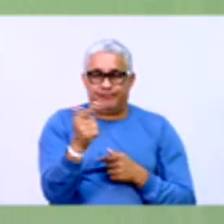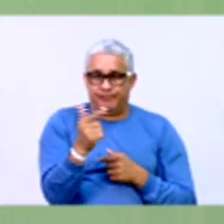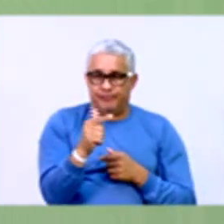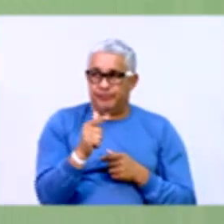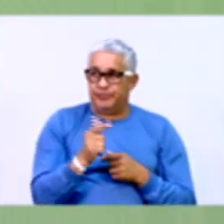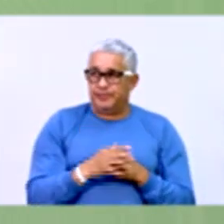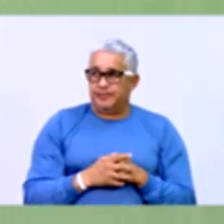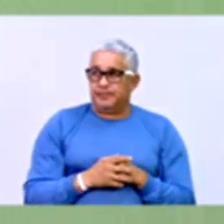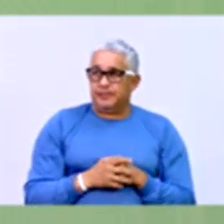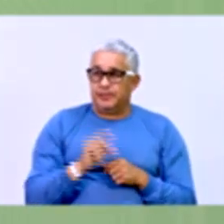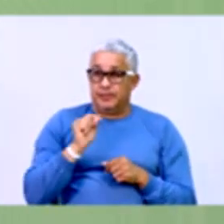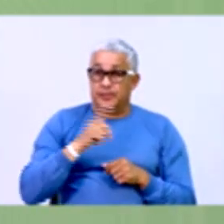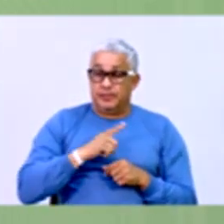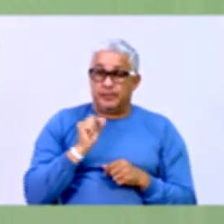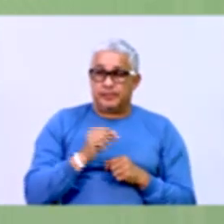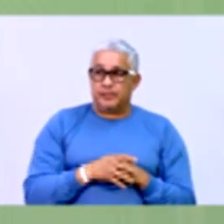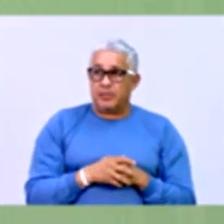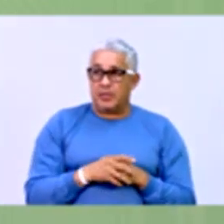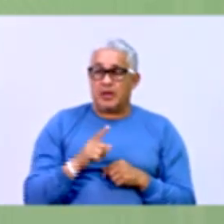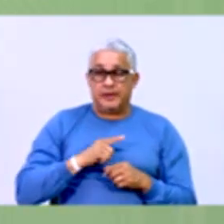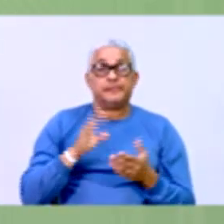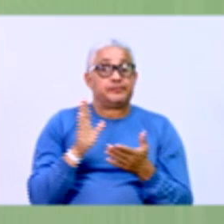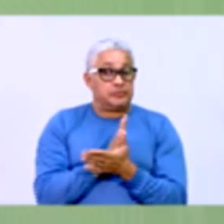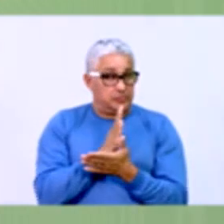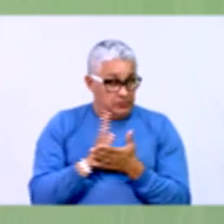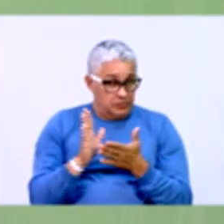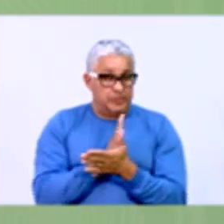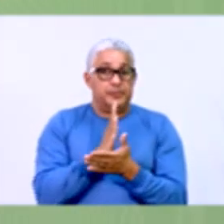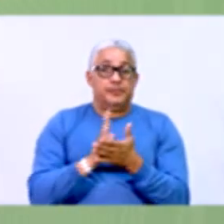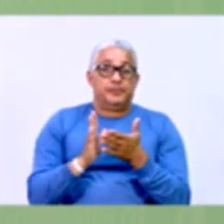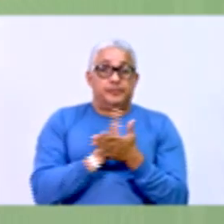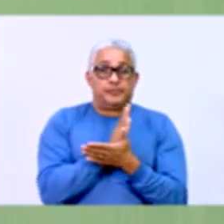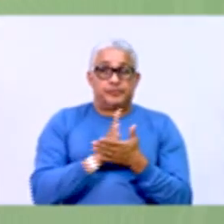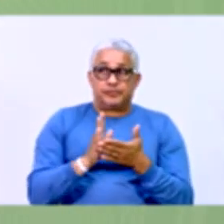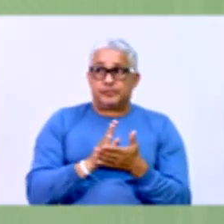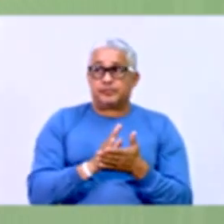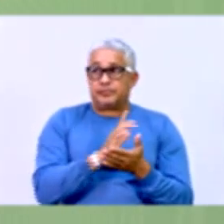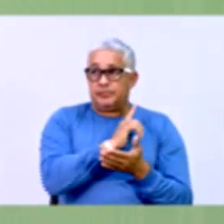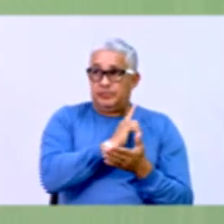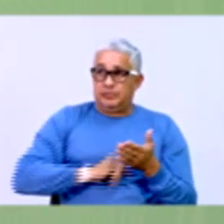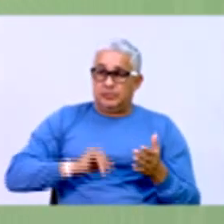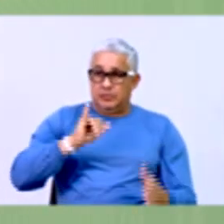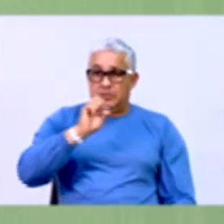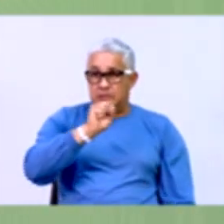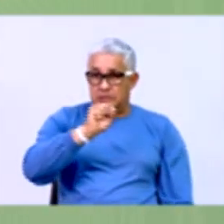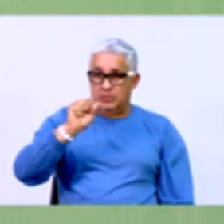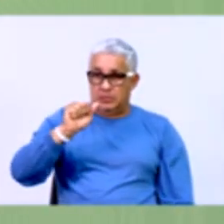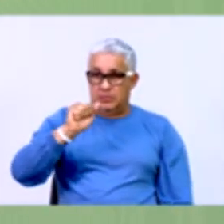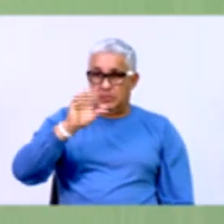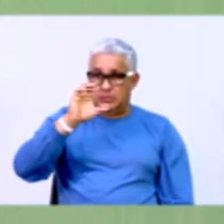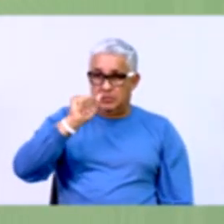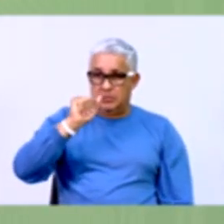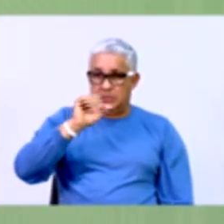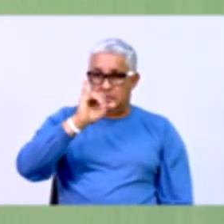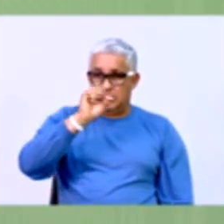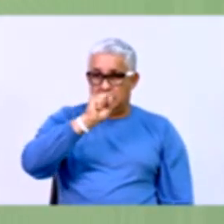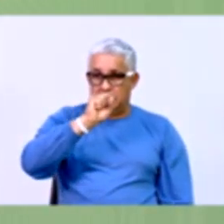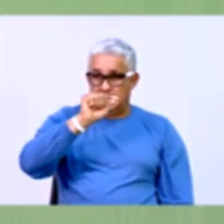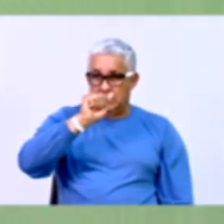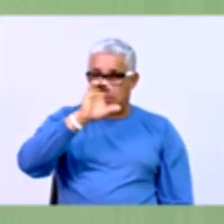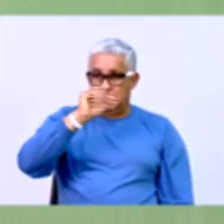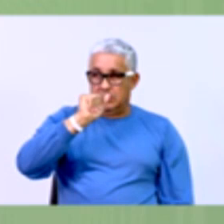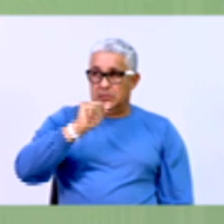verdade, se tem alguns órgãos, como o ISACA, por exemplo, que é um instituto que ele se